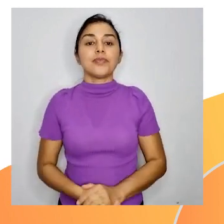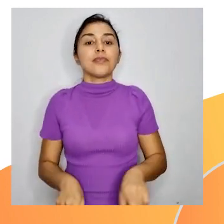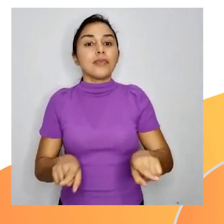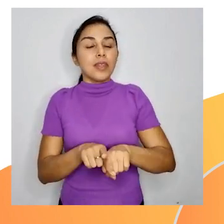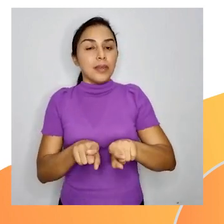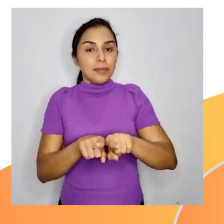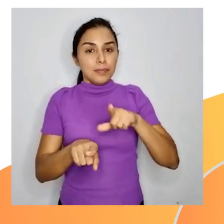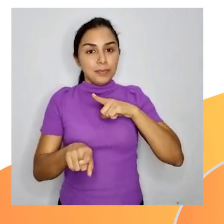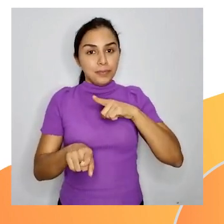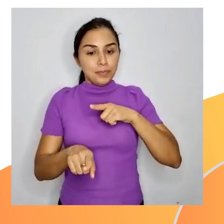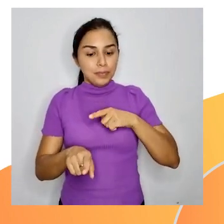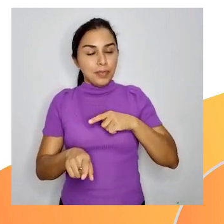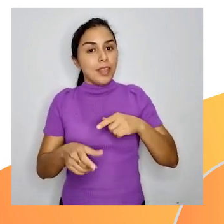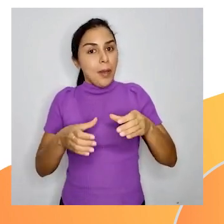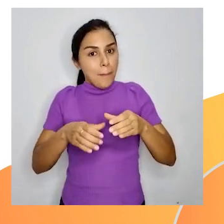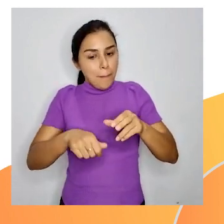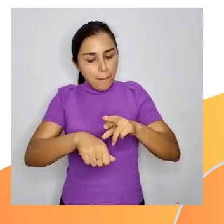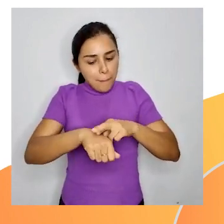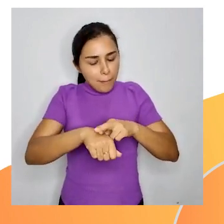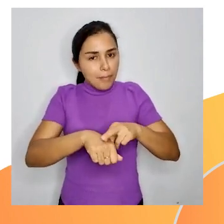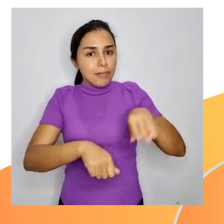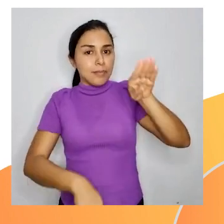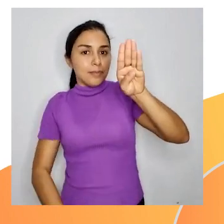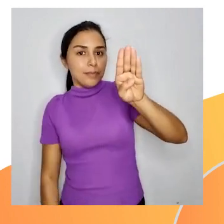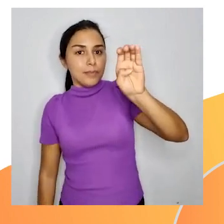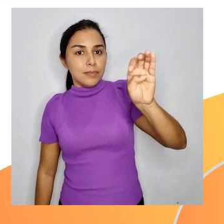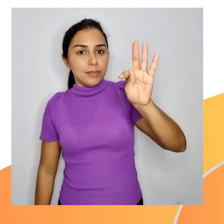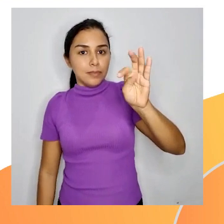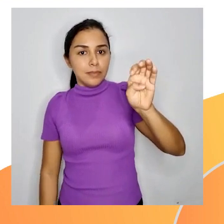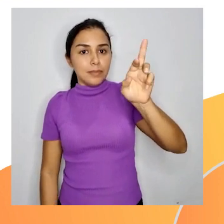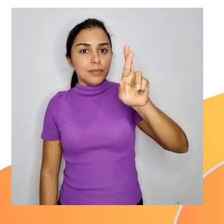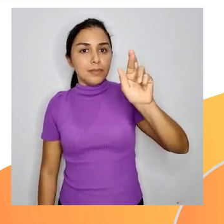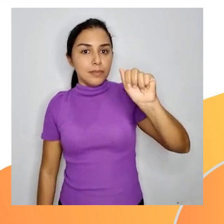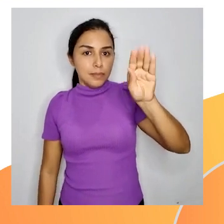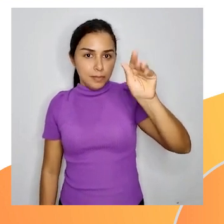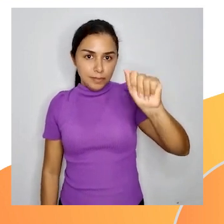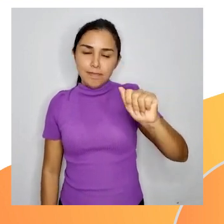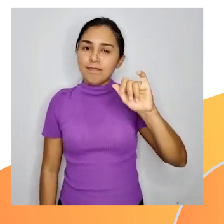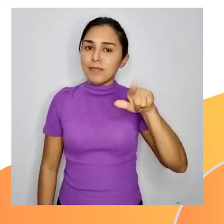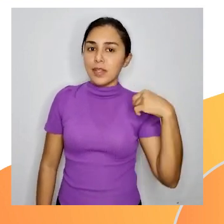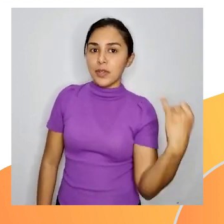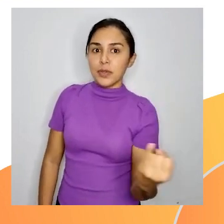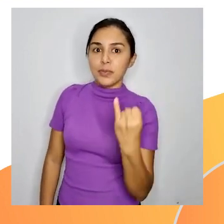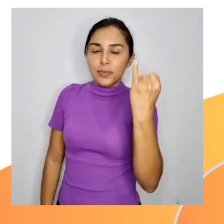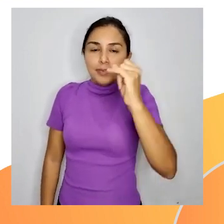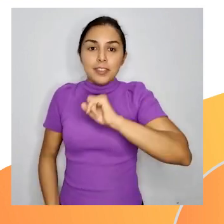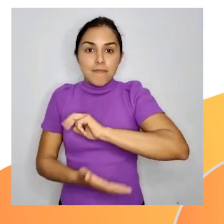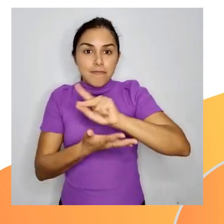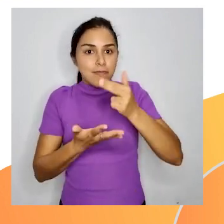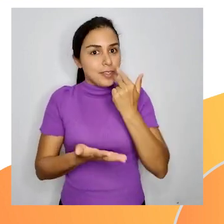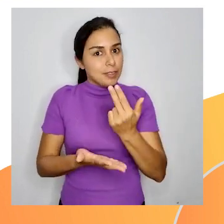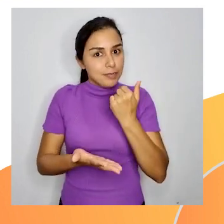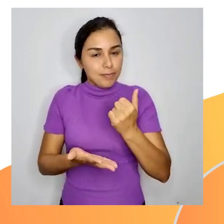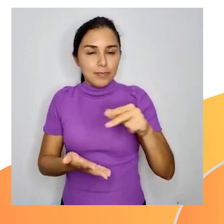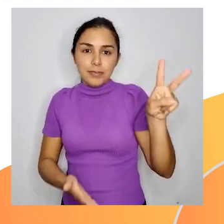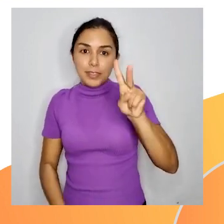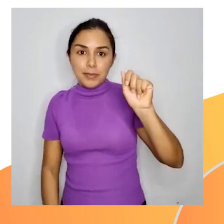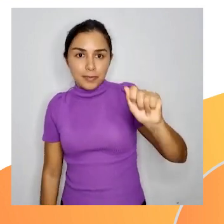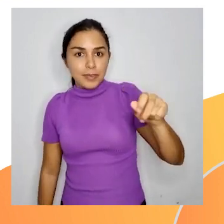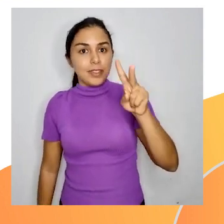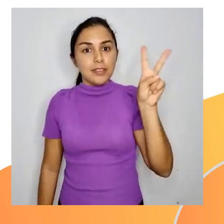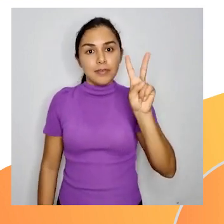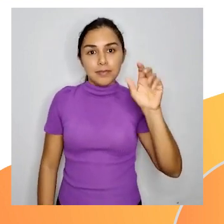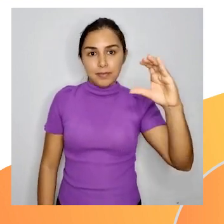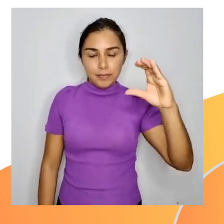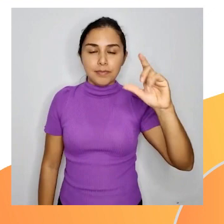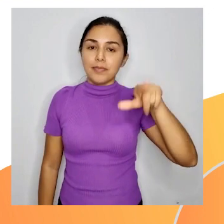Beterraba, também uma raiz tuberosa. Ela é rica em ácido fólico, manganês, potássio, vitamina A e